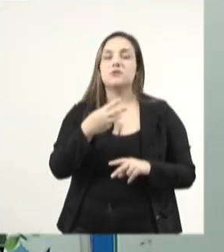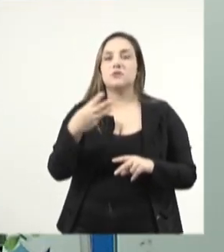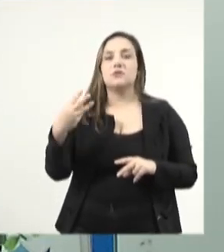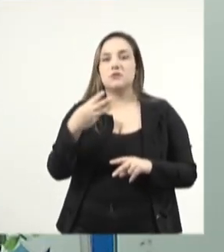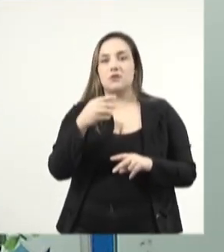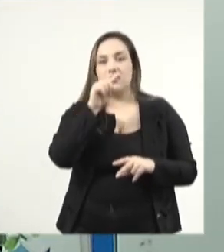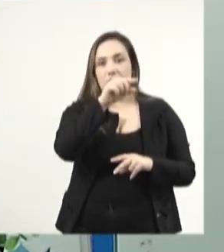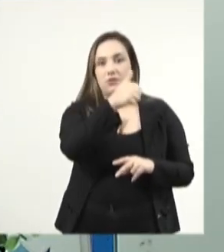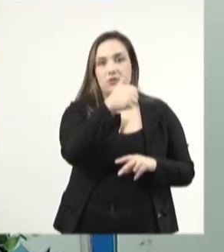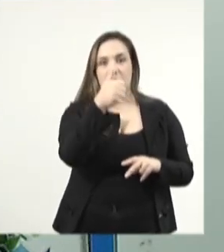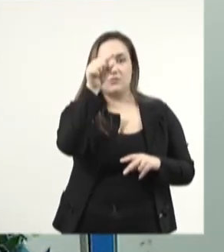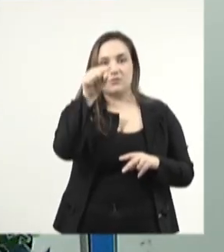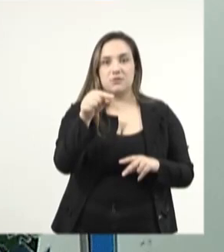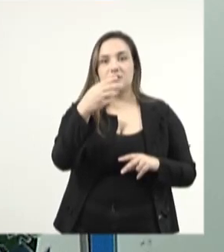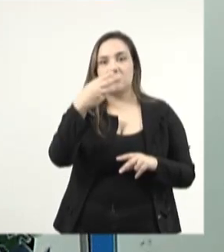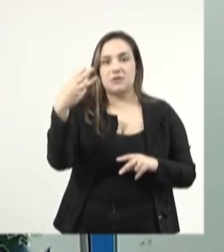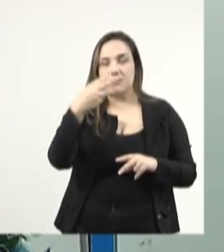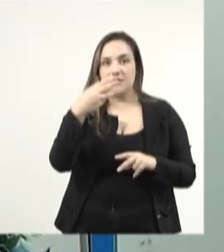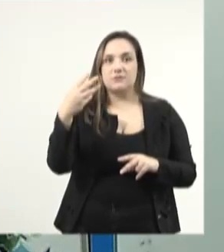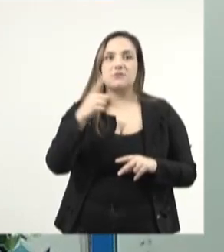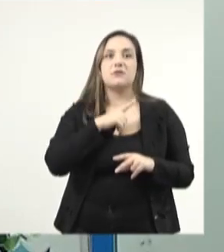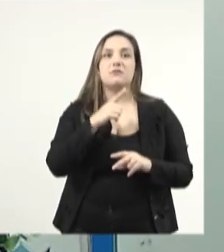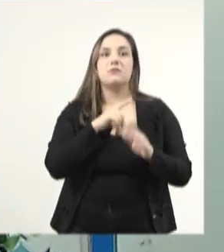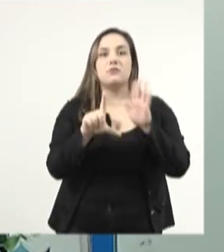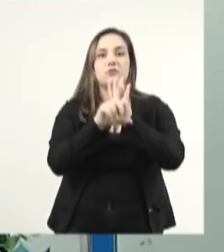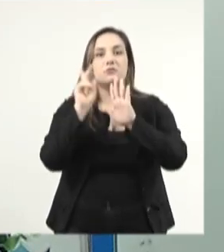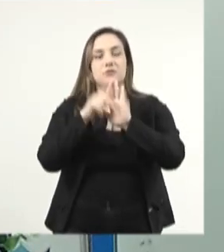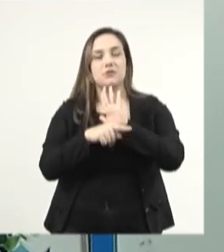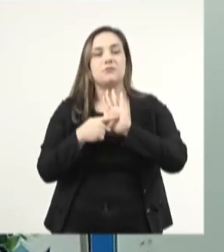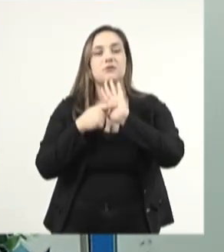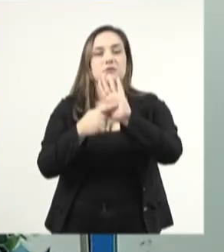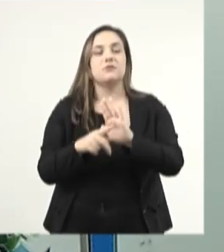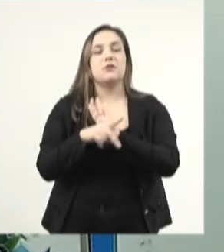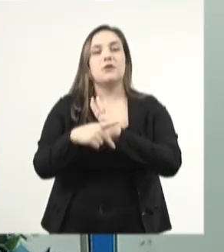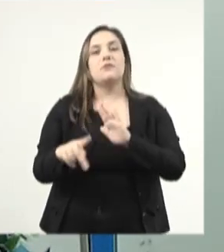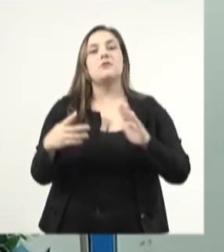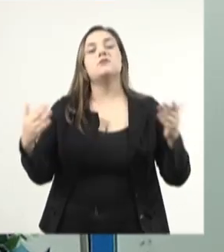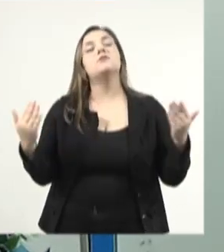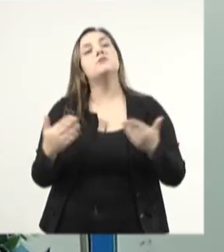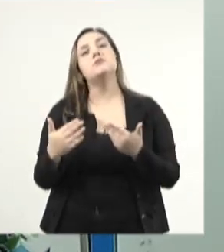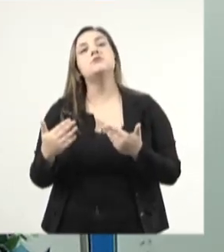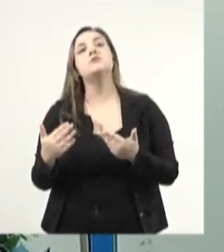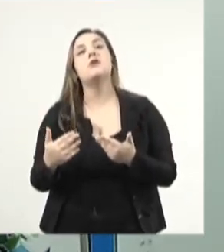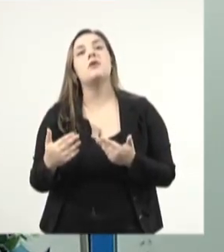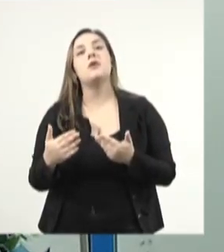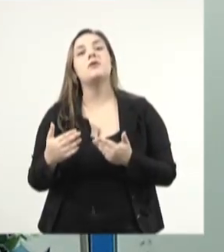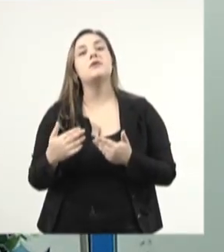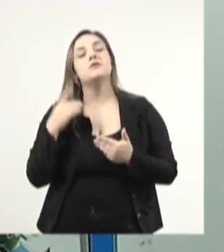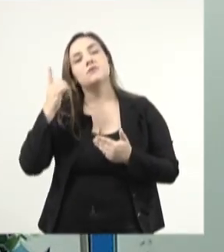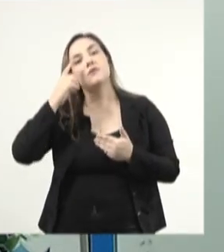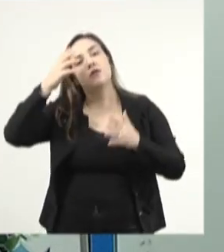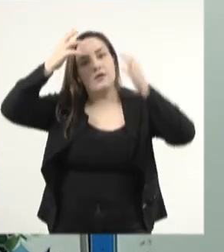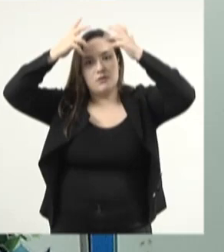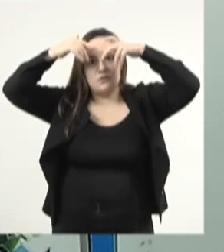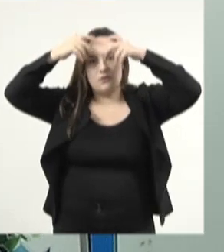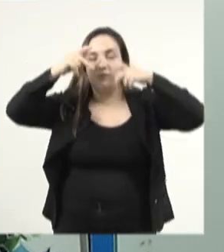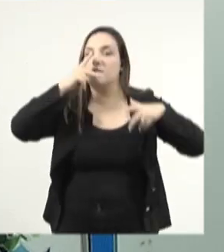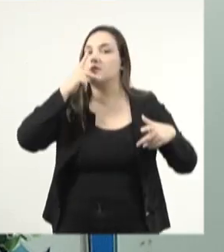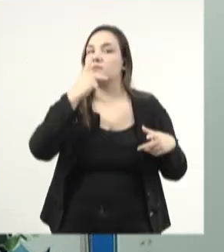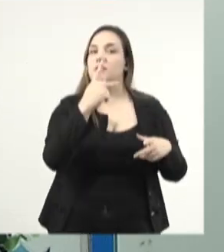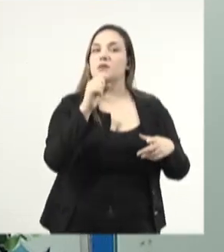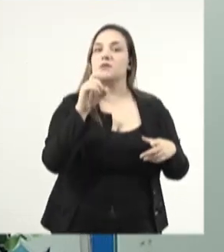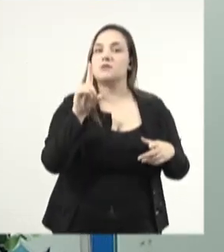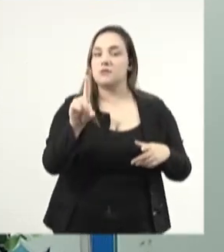uma manifestação, não, de um projeto de lei apresentado durante essa manhã pelo deputado Paulo Duarte, do